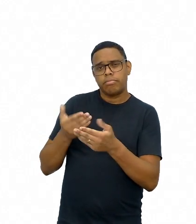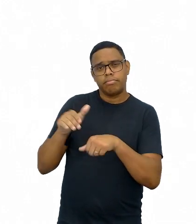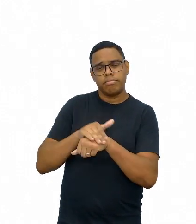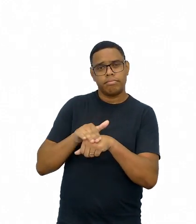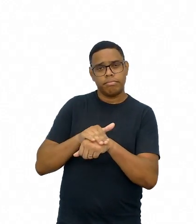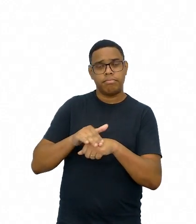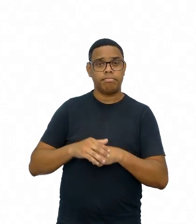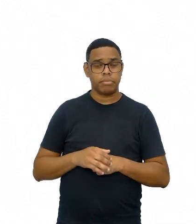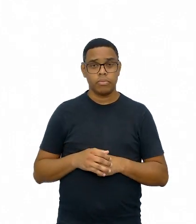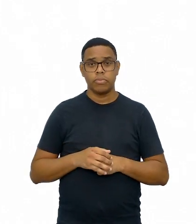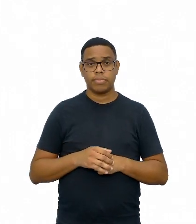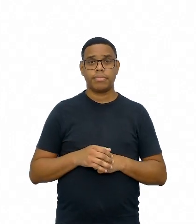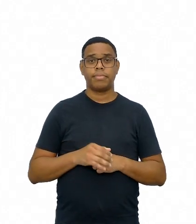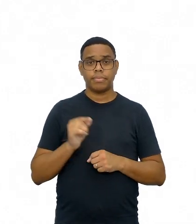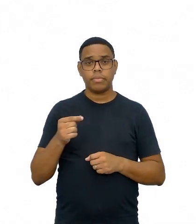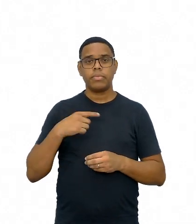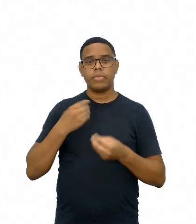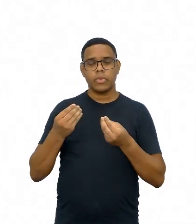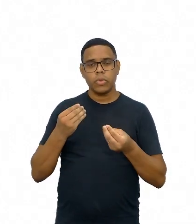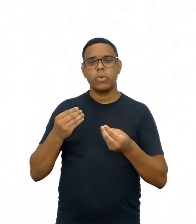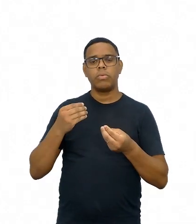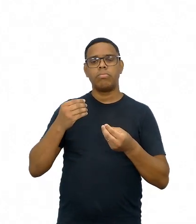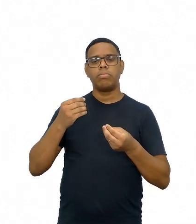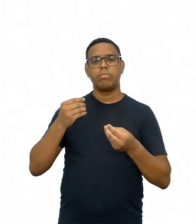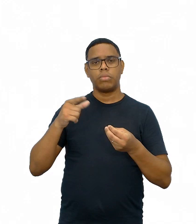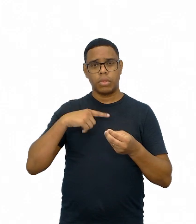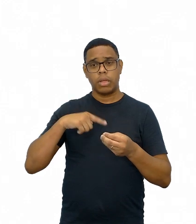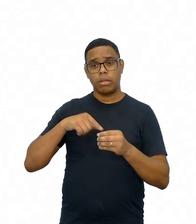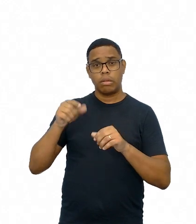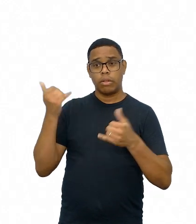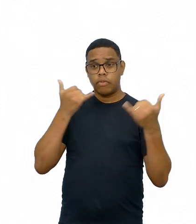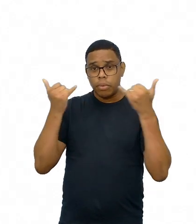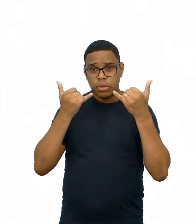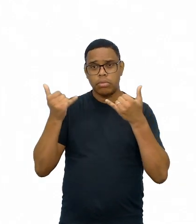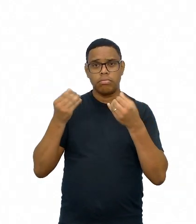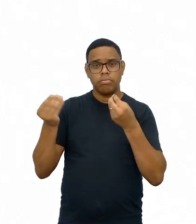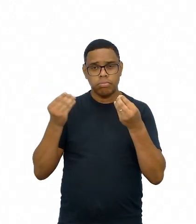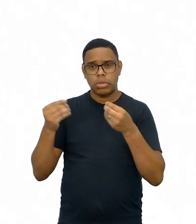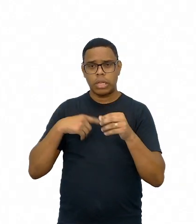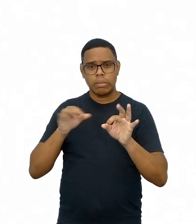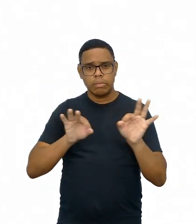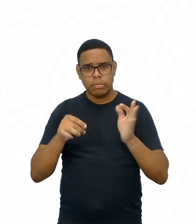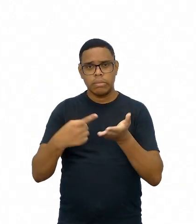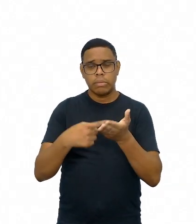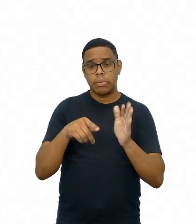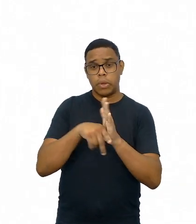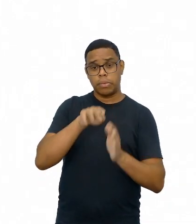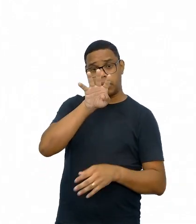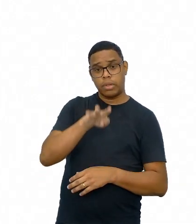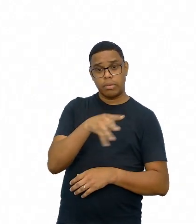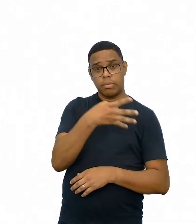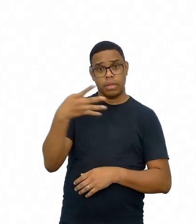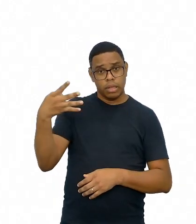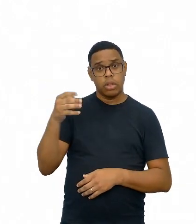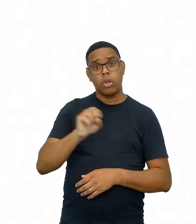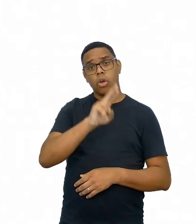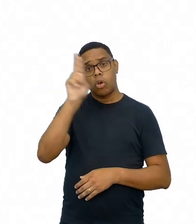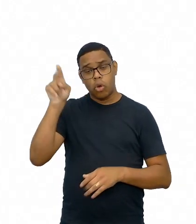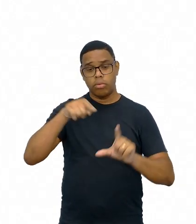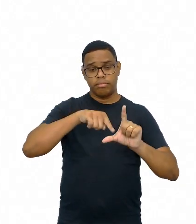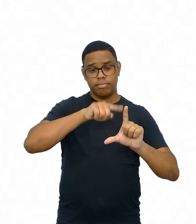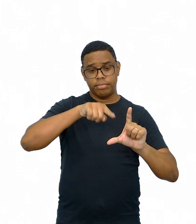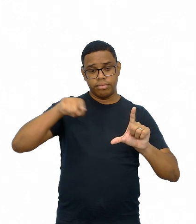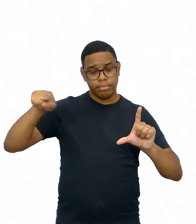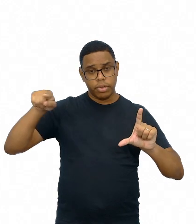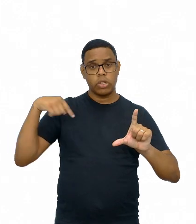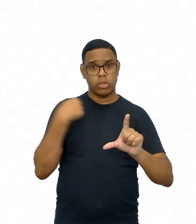que tem em relação à interpretação de dados, sejam elas organizadas em tabelas ou em gráfico, né? Nós